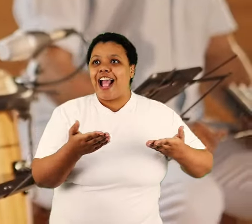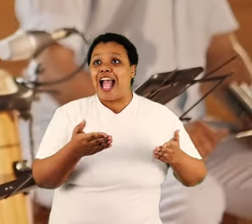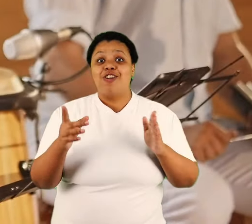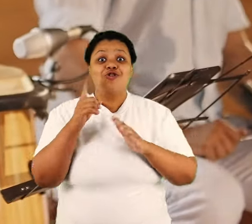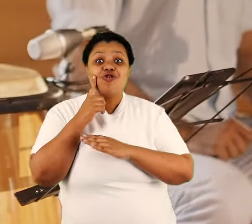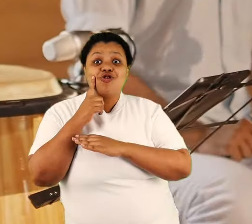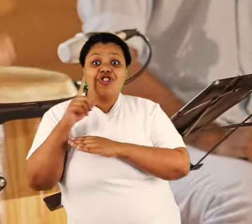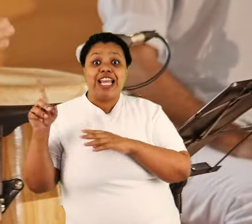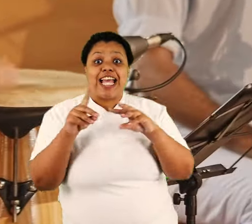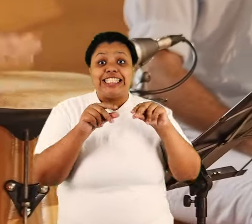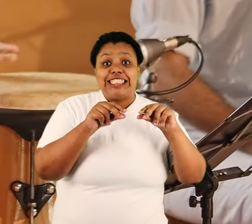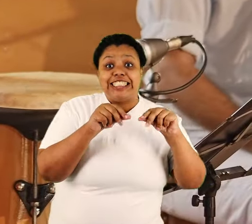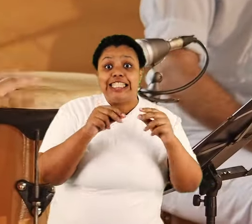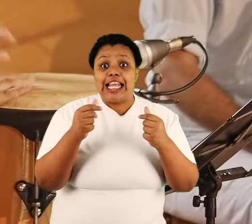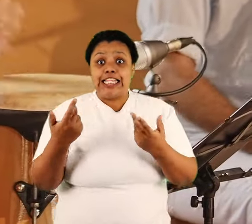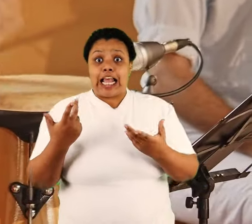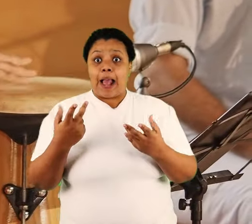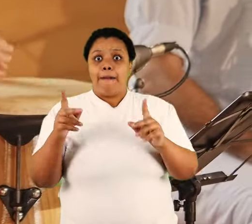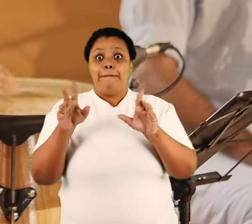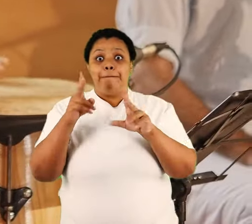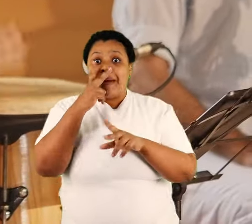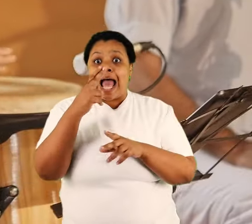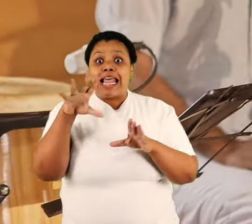da alma e coração.